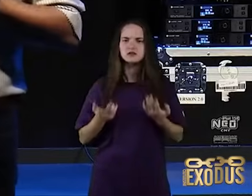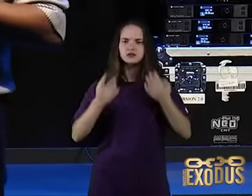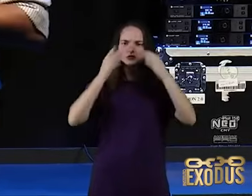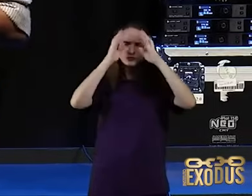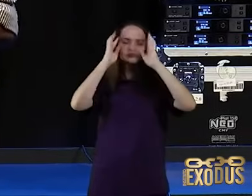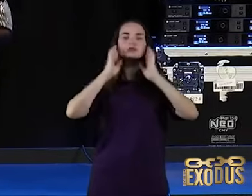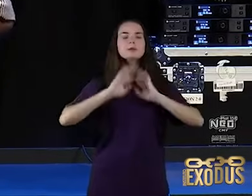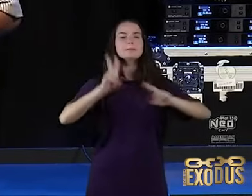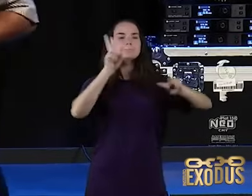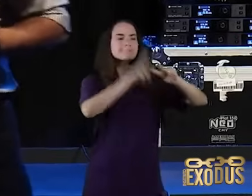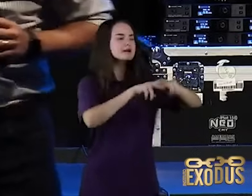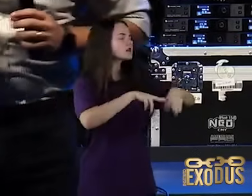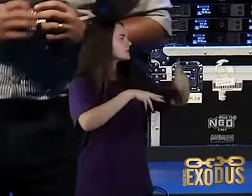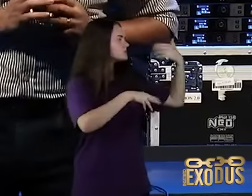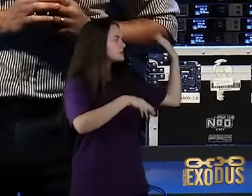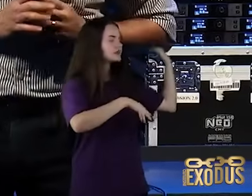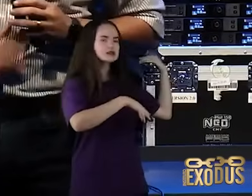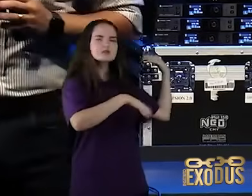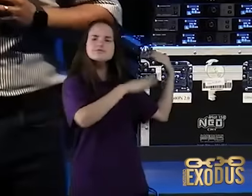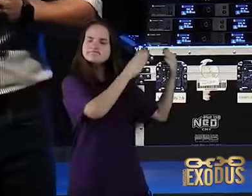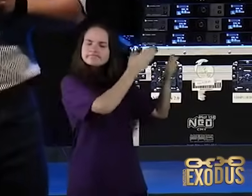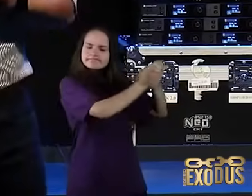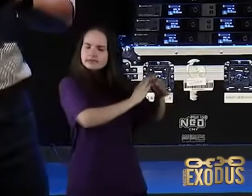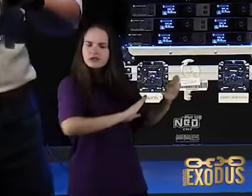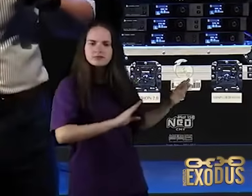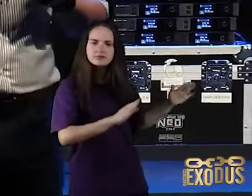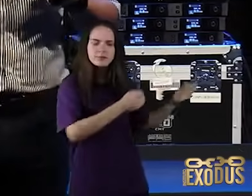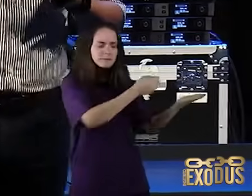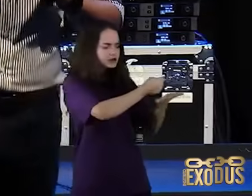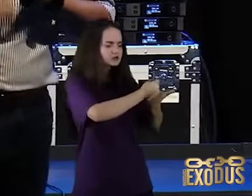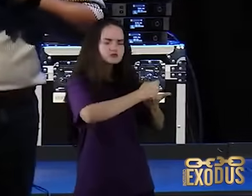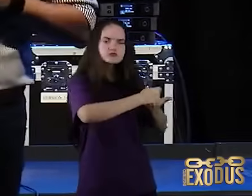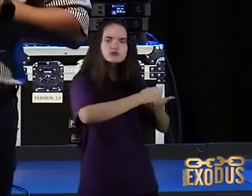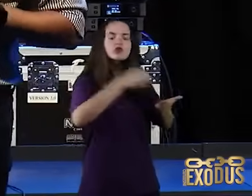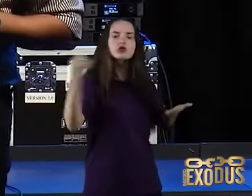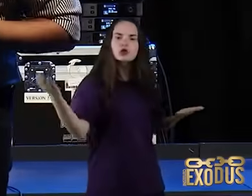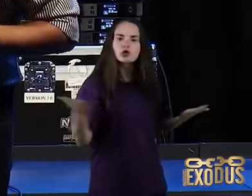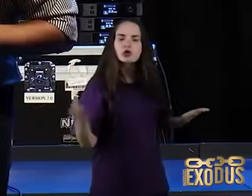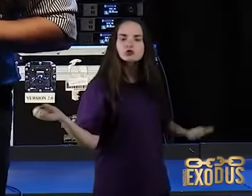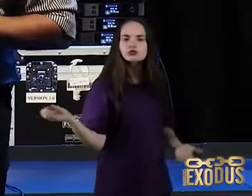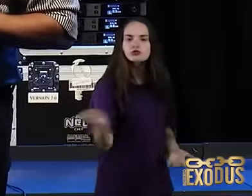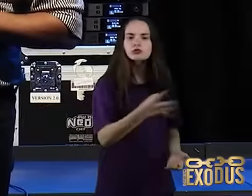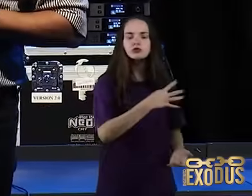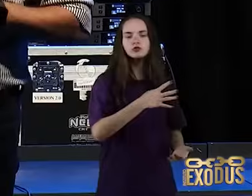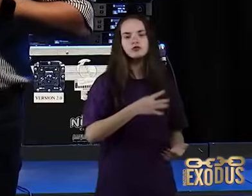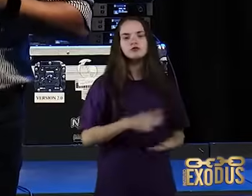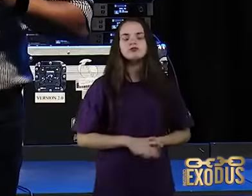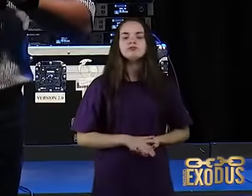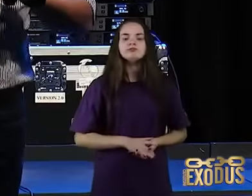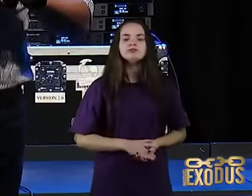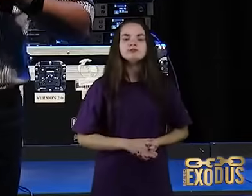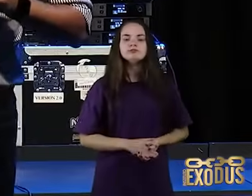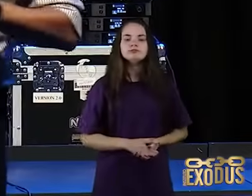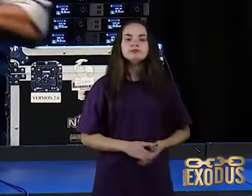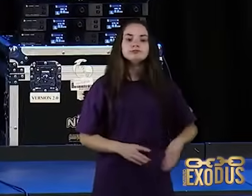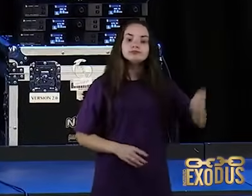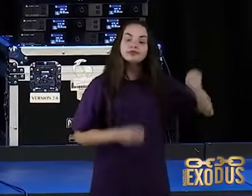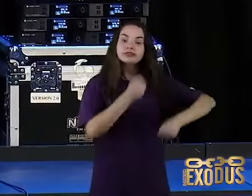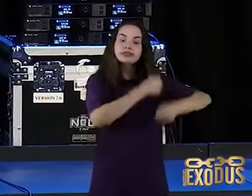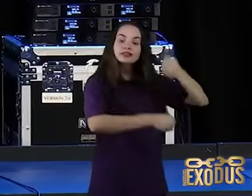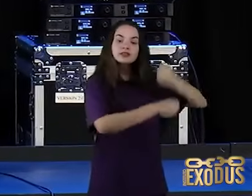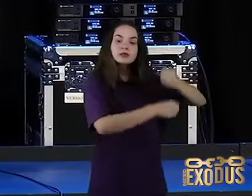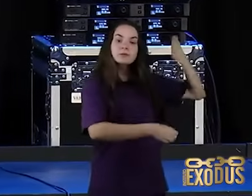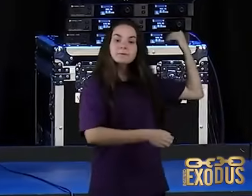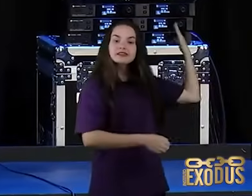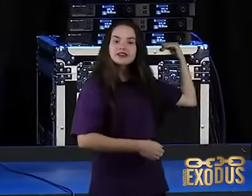chama-se passado gente o ano novo passou gente novos caminhos novas atitudes o ano passado